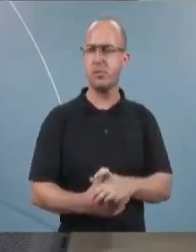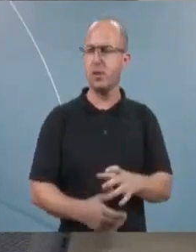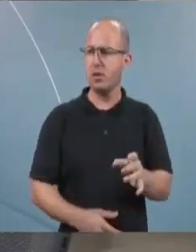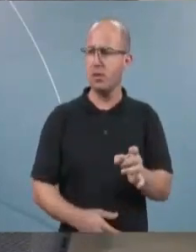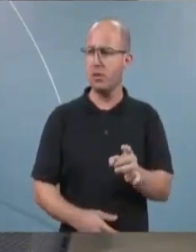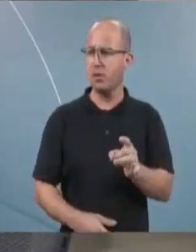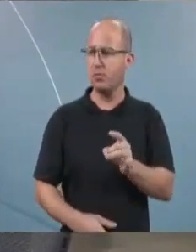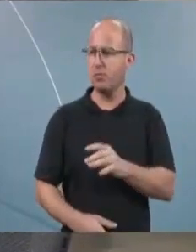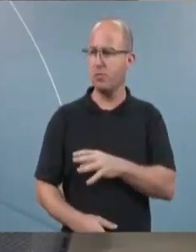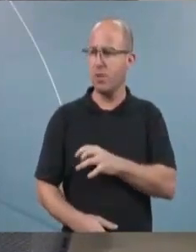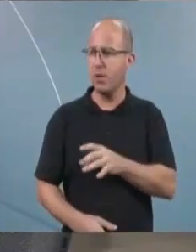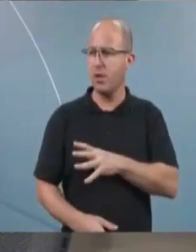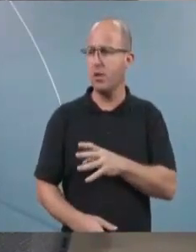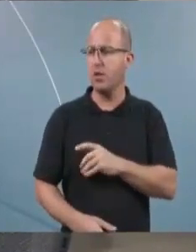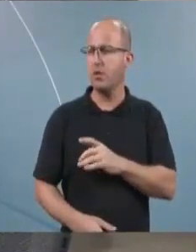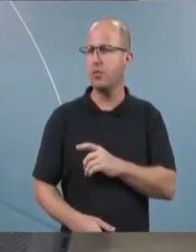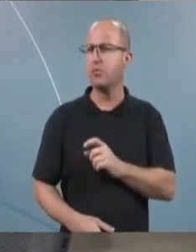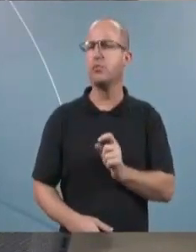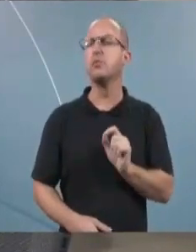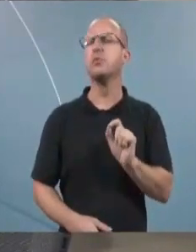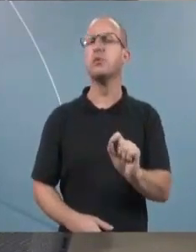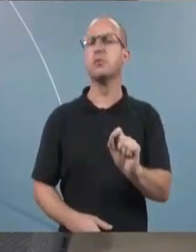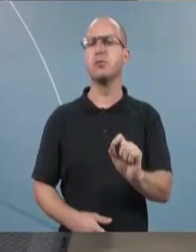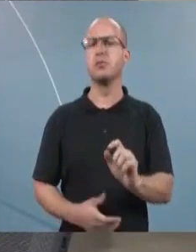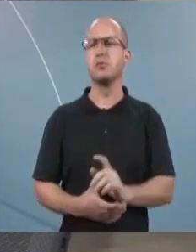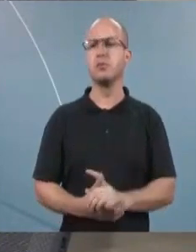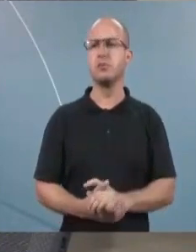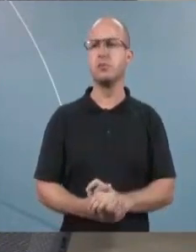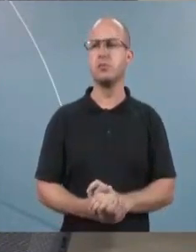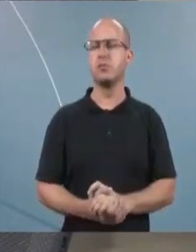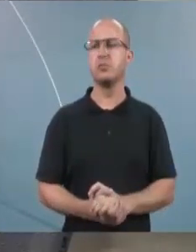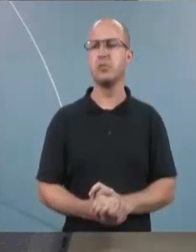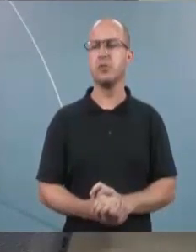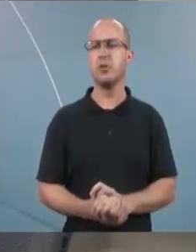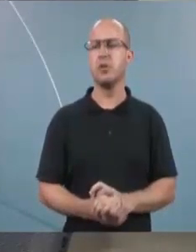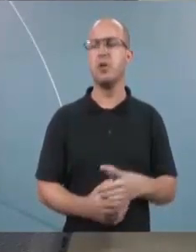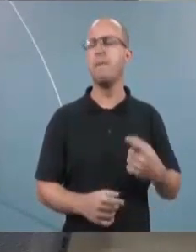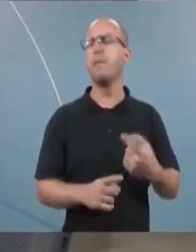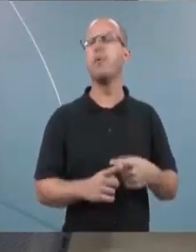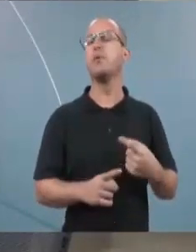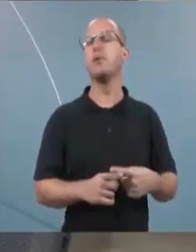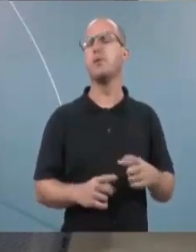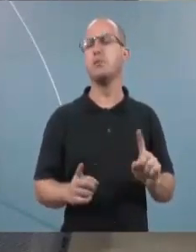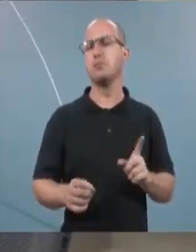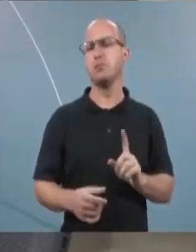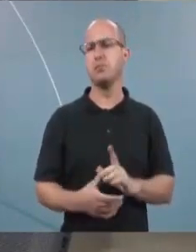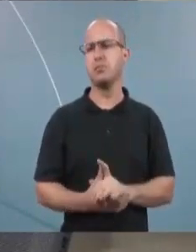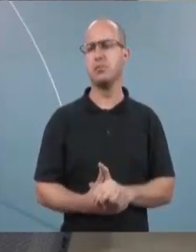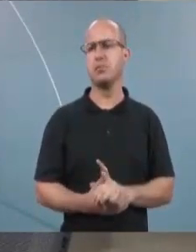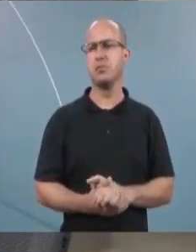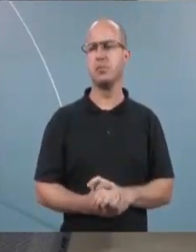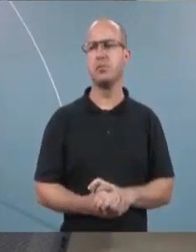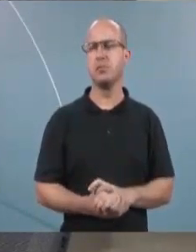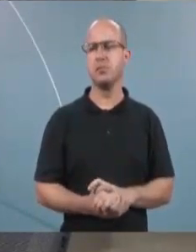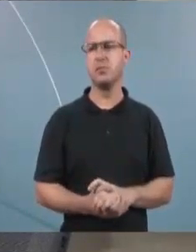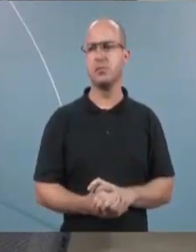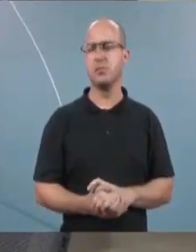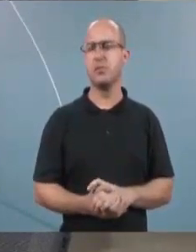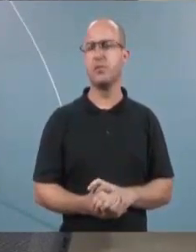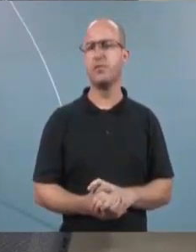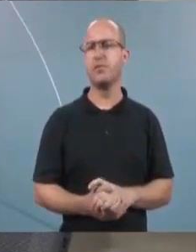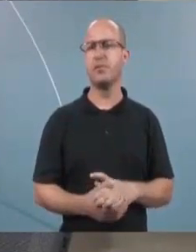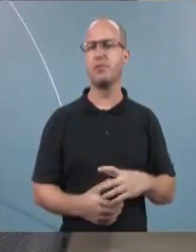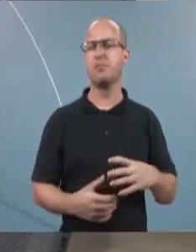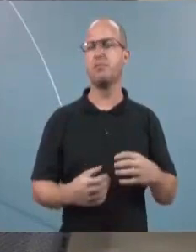de quê Por que não homenagear o MST vai ferir a